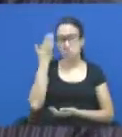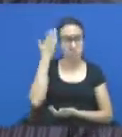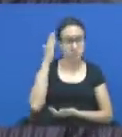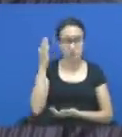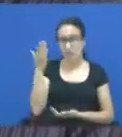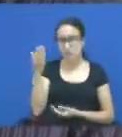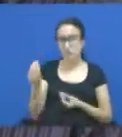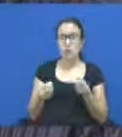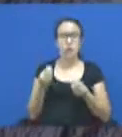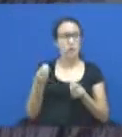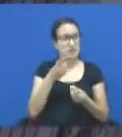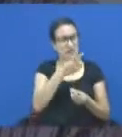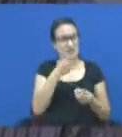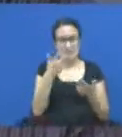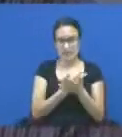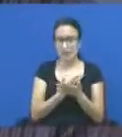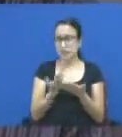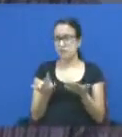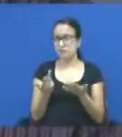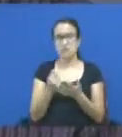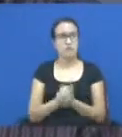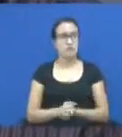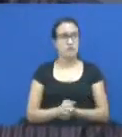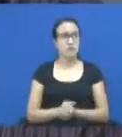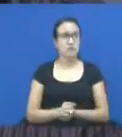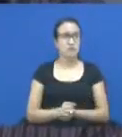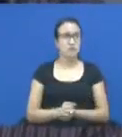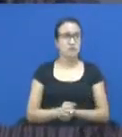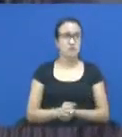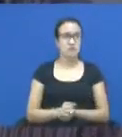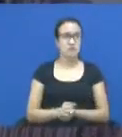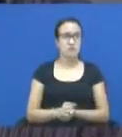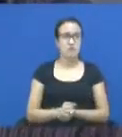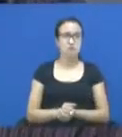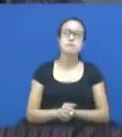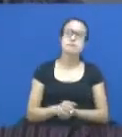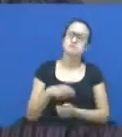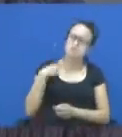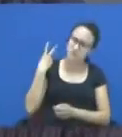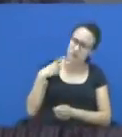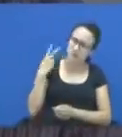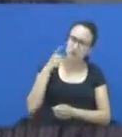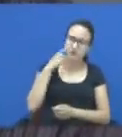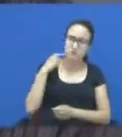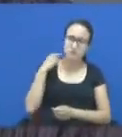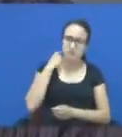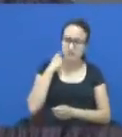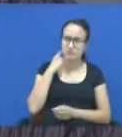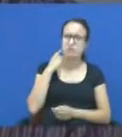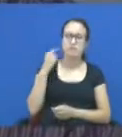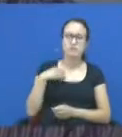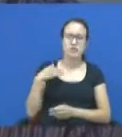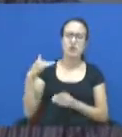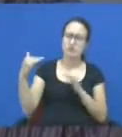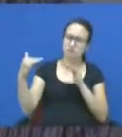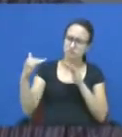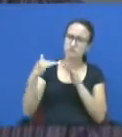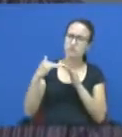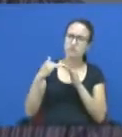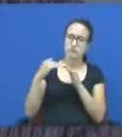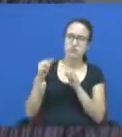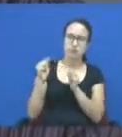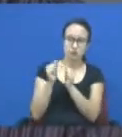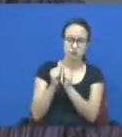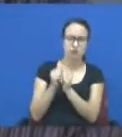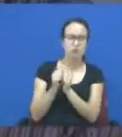que uma pessoa, quando está tampado, sabe que você sai com dinheiro do banco? Então, vereador Nilton, pode contar com esse vereador. Eu gostaria